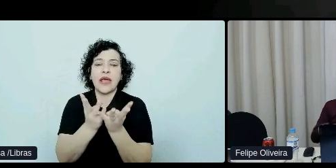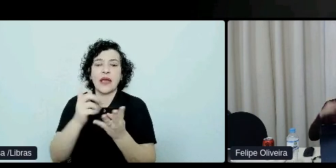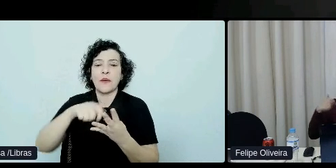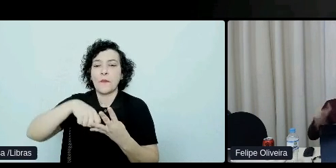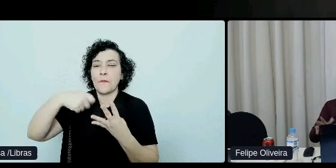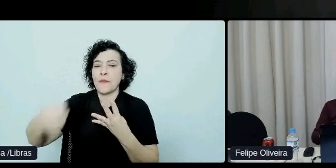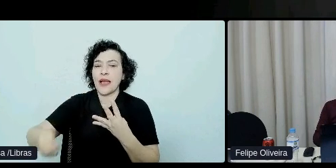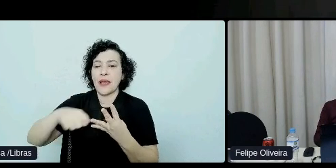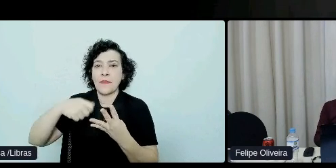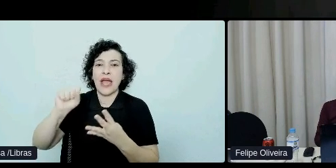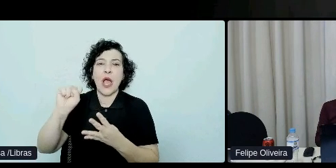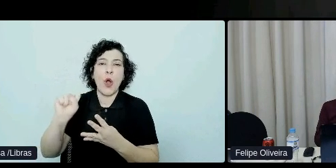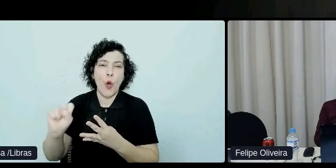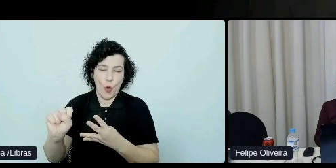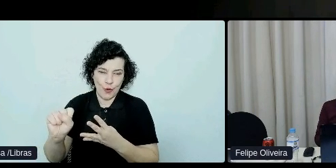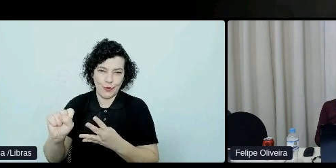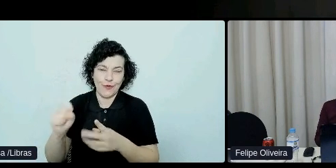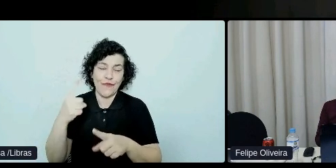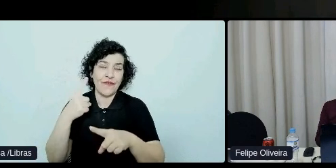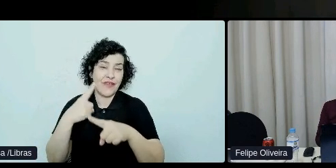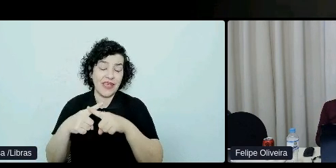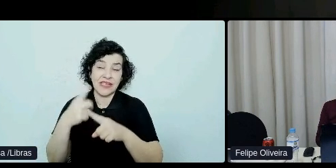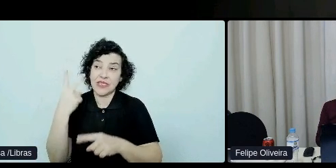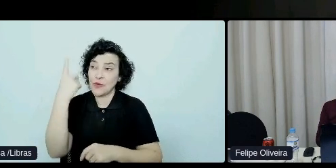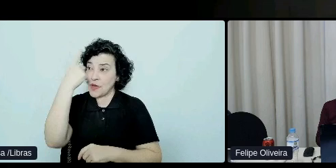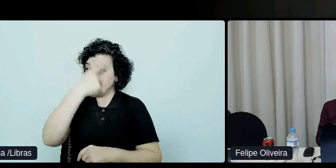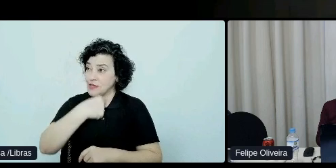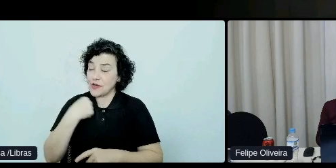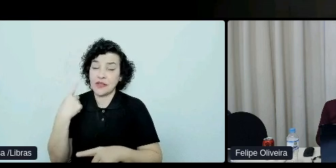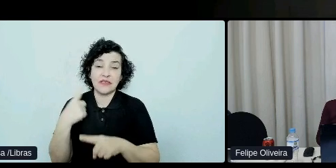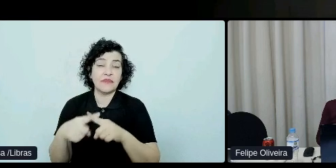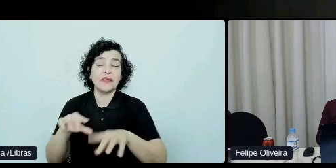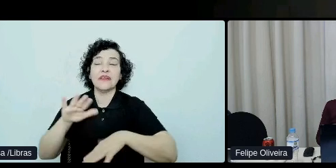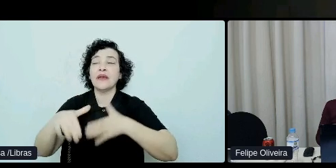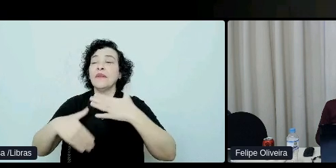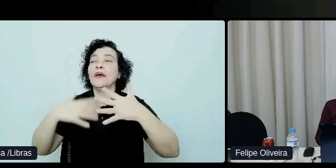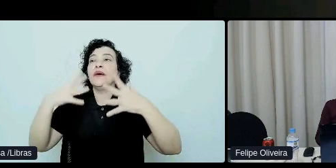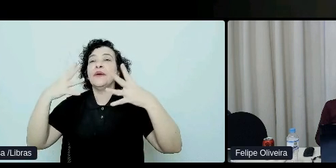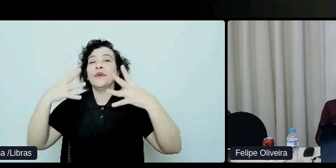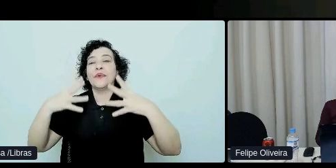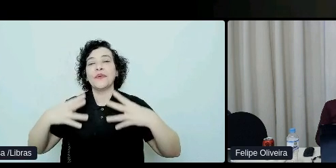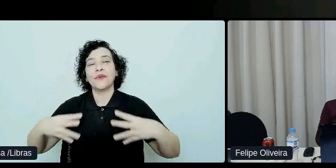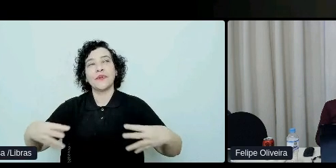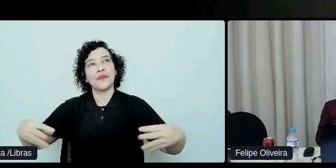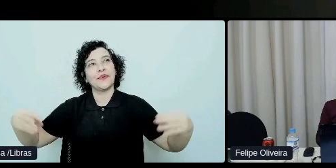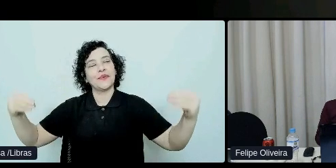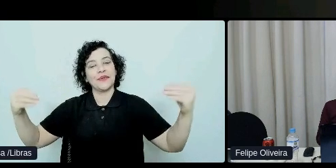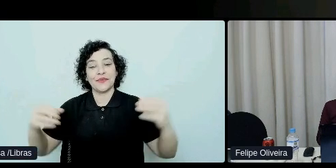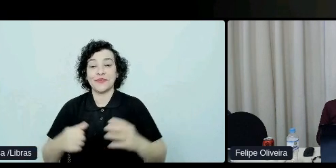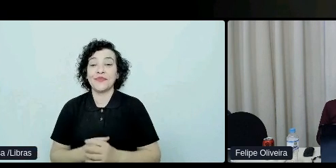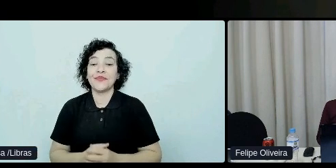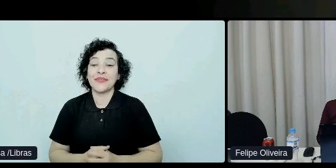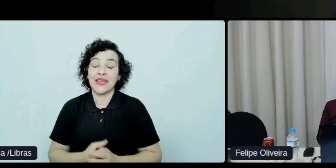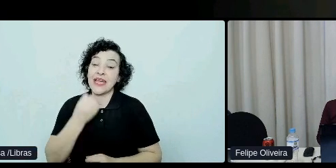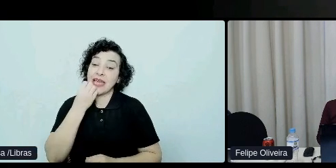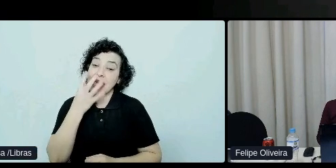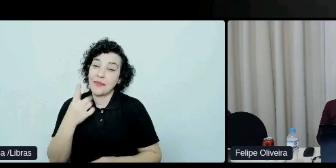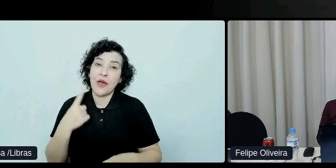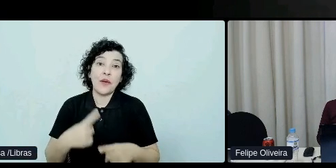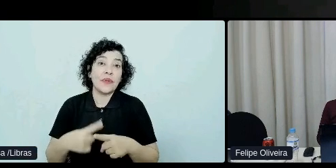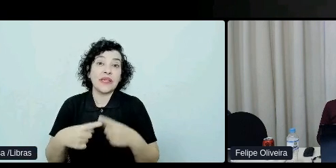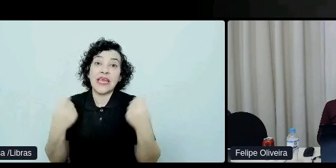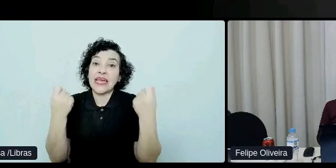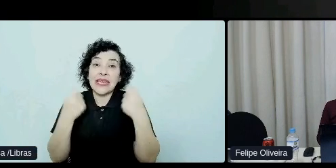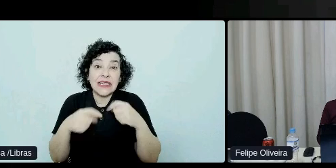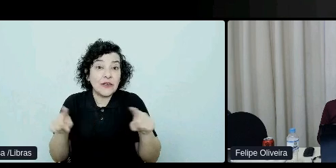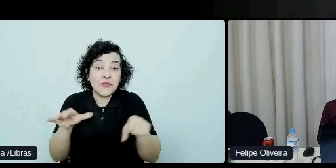vai 2h30 nessa história, e fica tudo bem. A parte boa é que aí nessa hora você não precisa conversar, entendeu? Você já